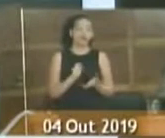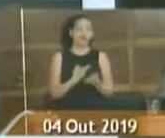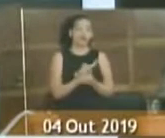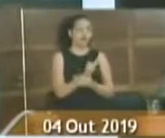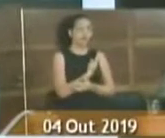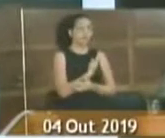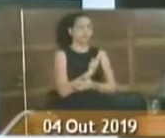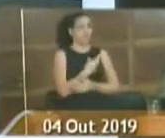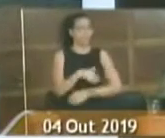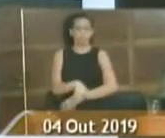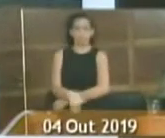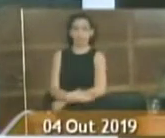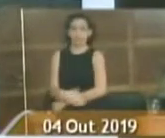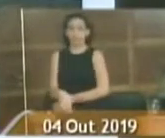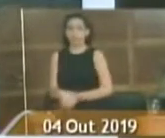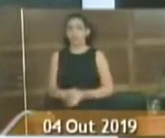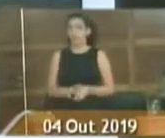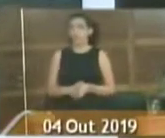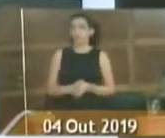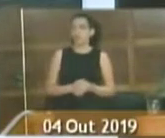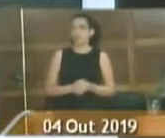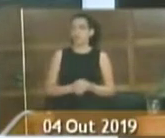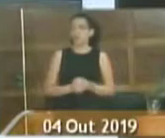cães de rua que a gente atende, tá?